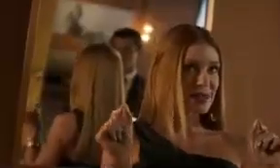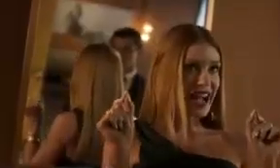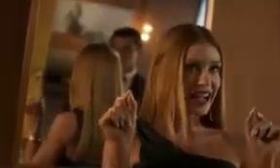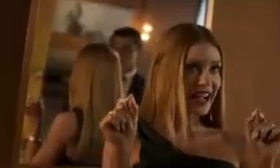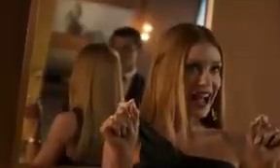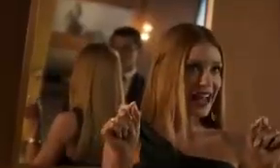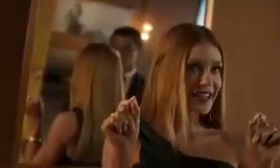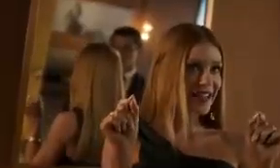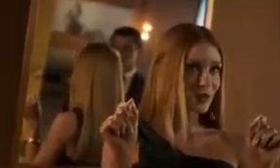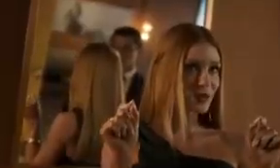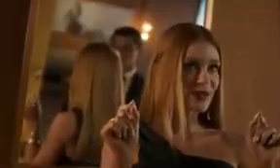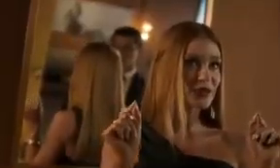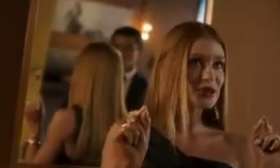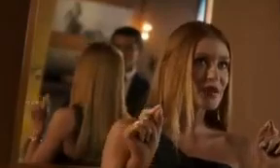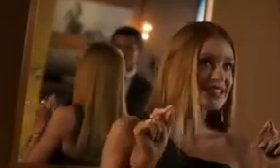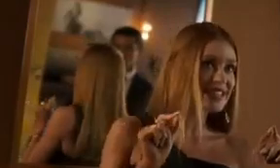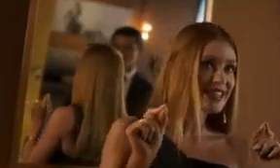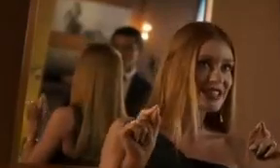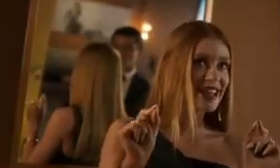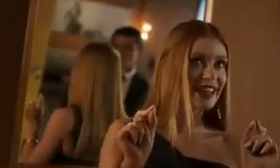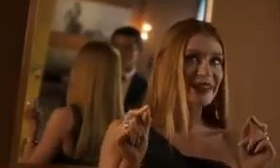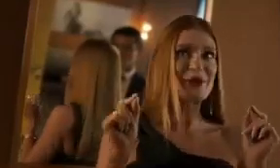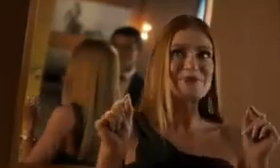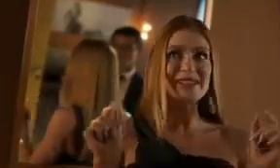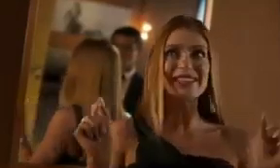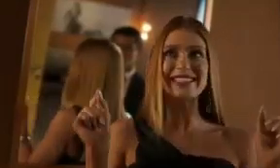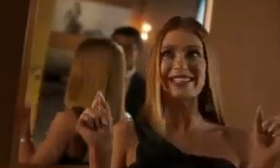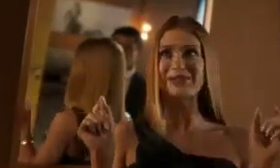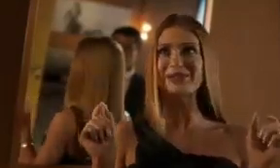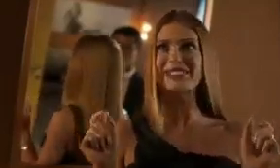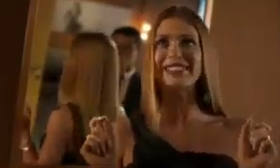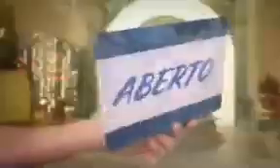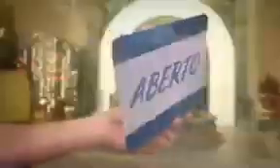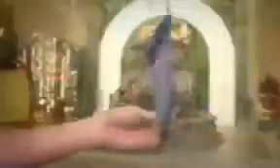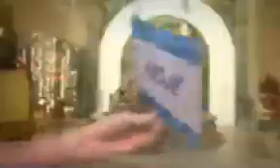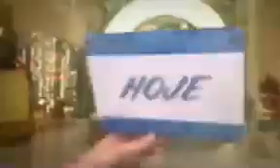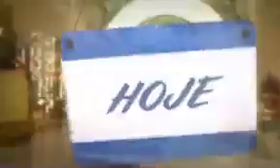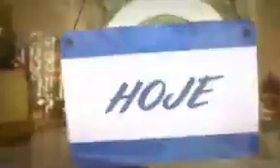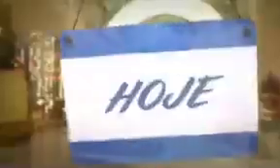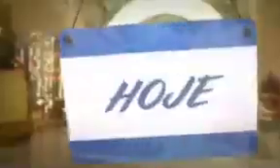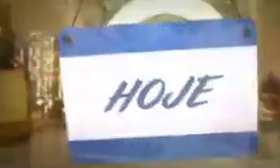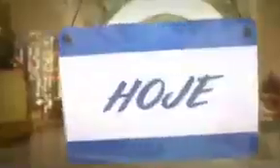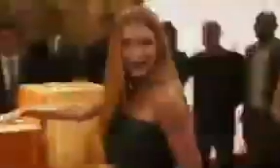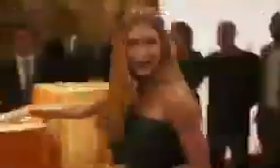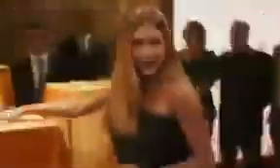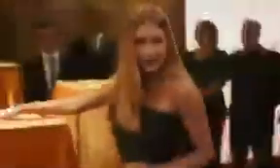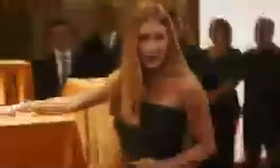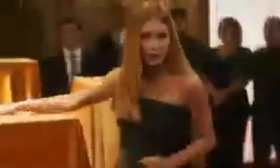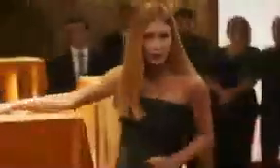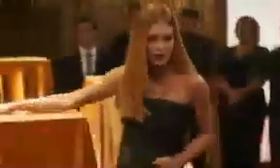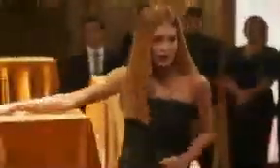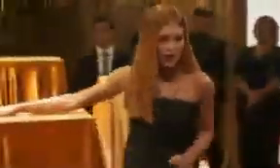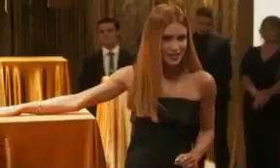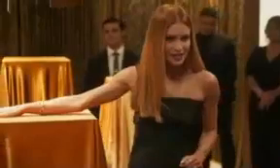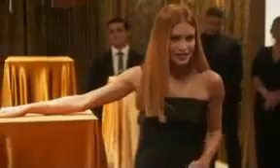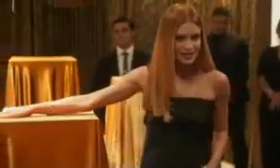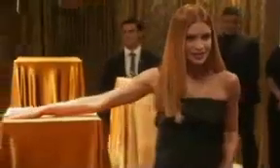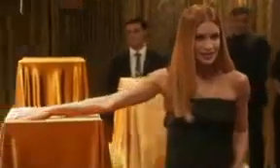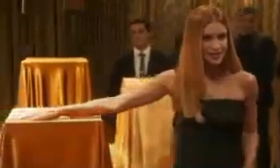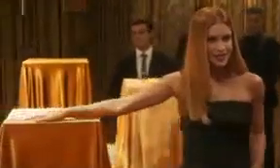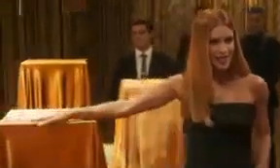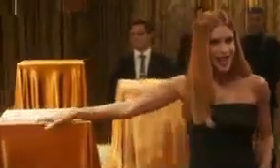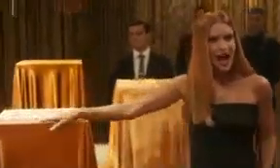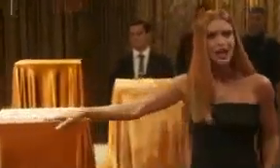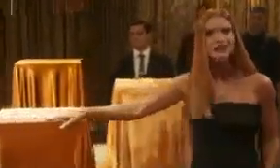preço é perceber a cara da Luna vendo as pecinhas dela com a minha assinatura. Hoje, com